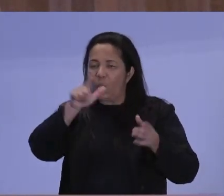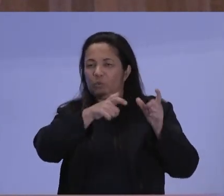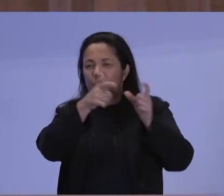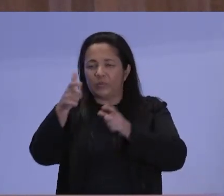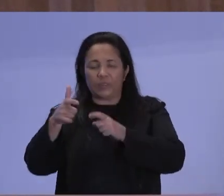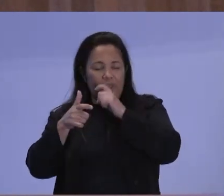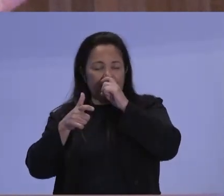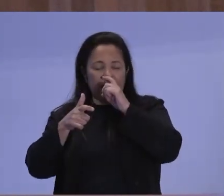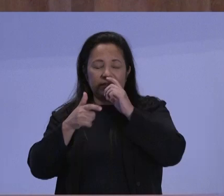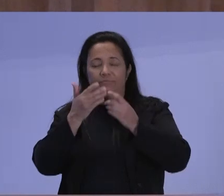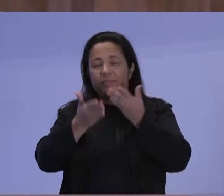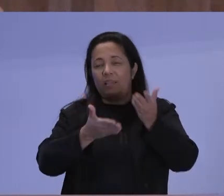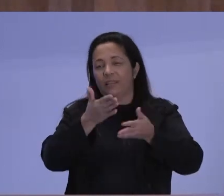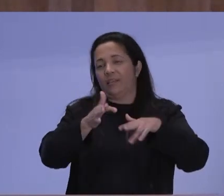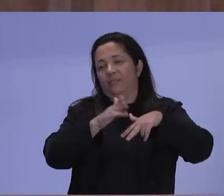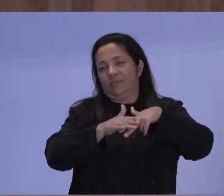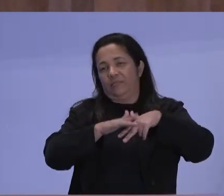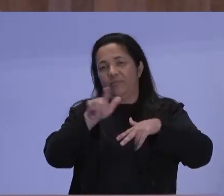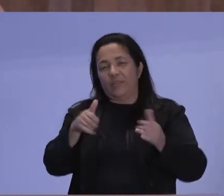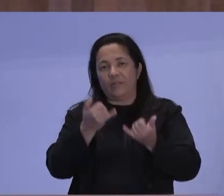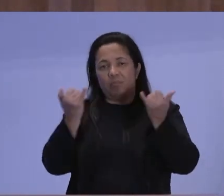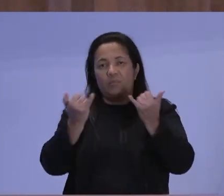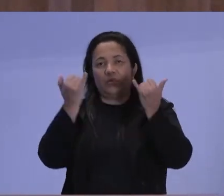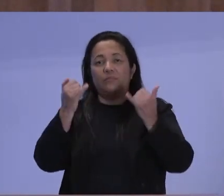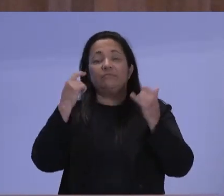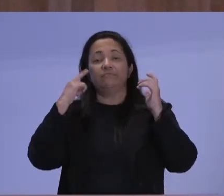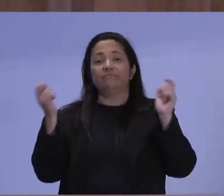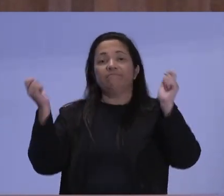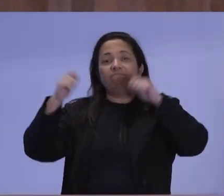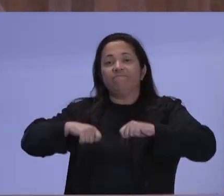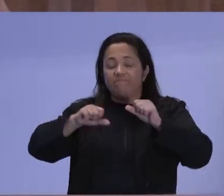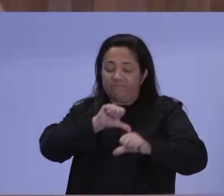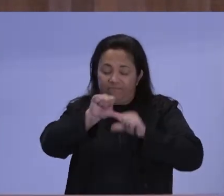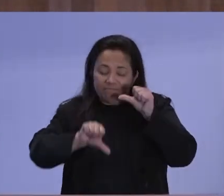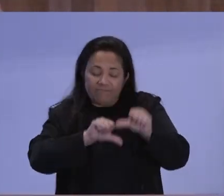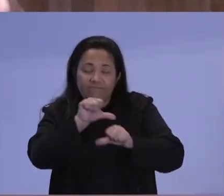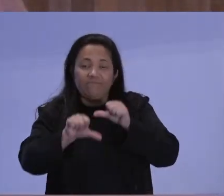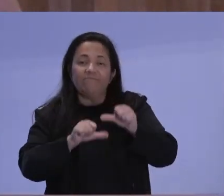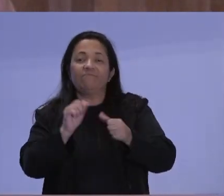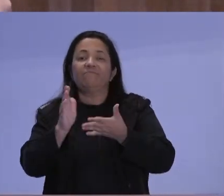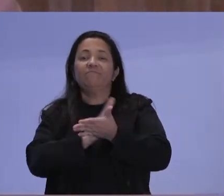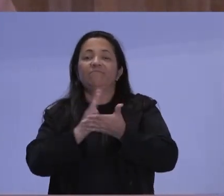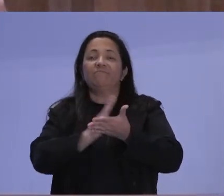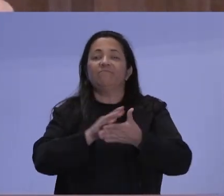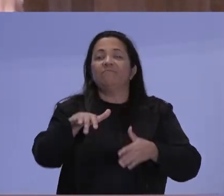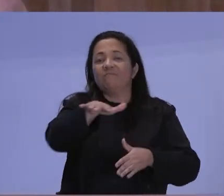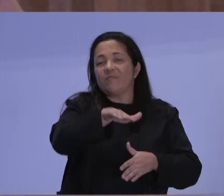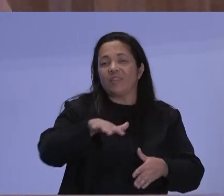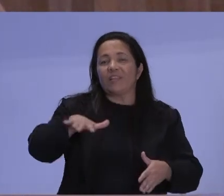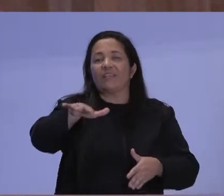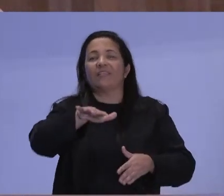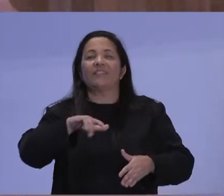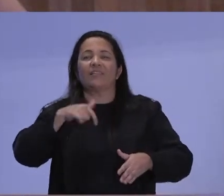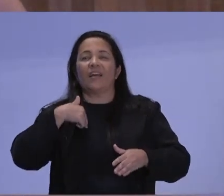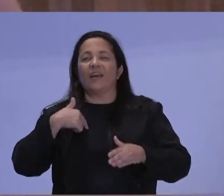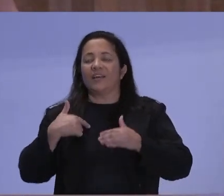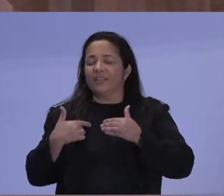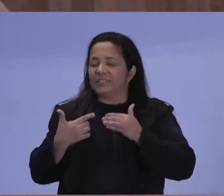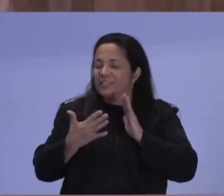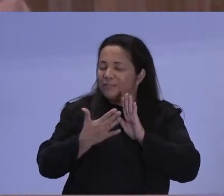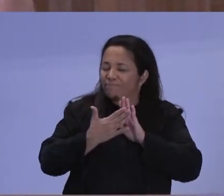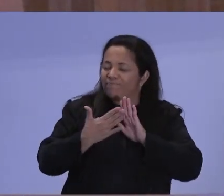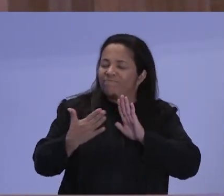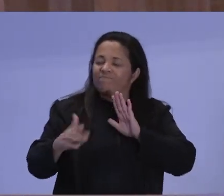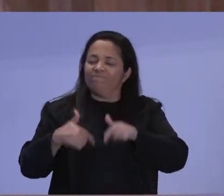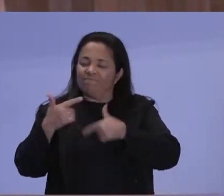muito importante, é isso que tem capacidade de transformar algumas áreas específicas que muitas vezes passam longos períodos invisibilizadas, mas